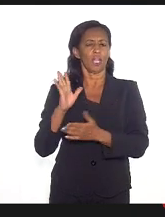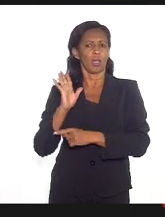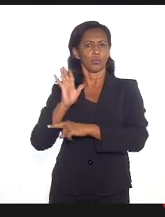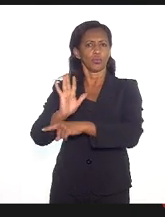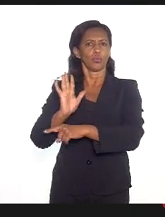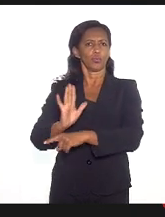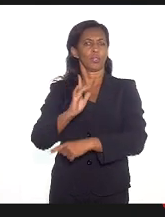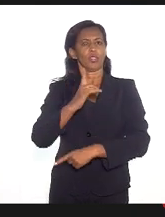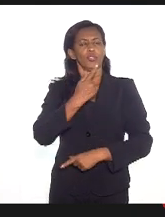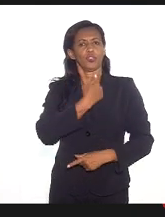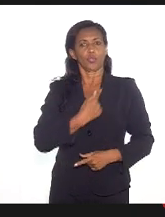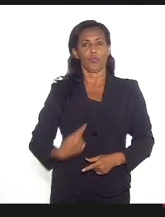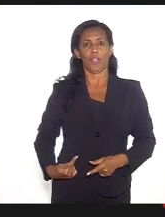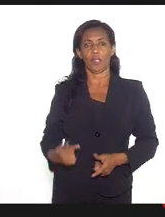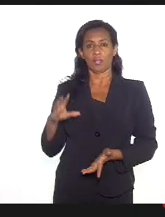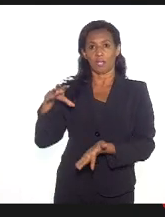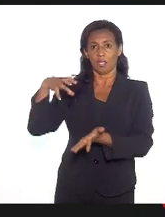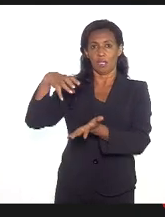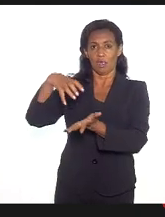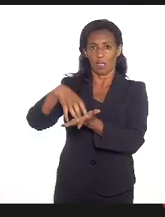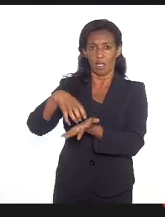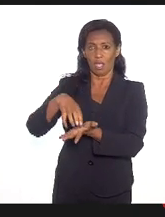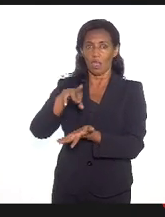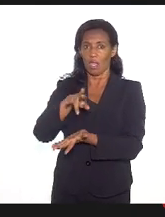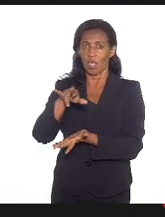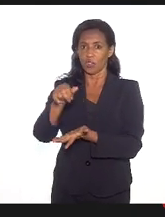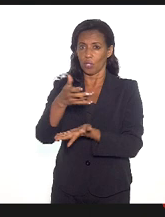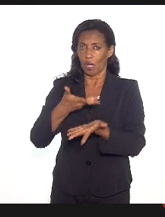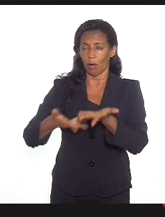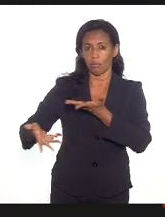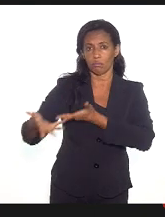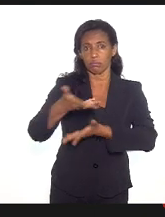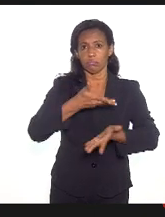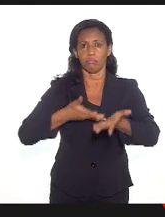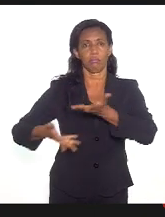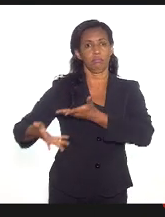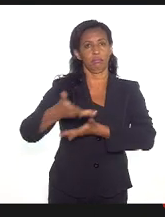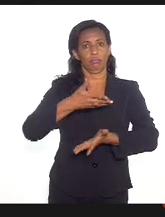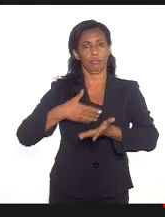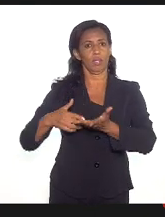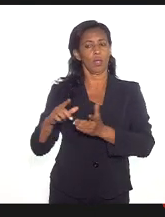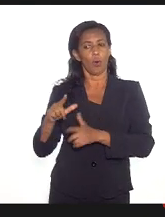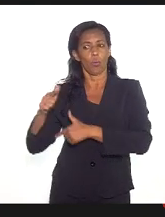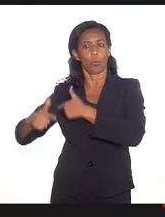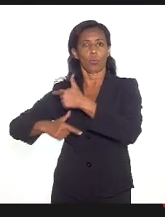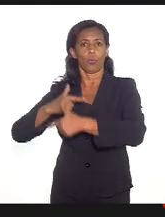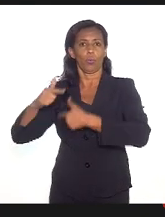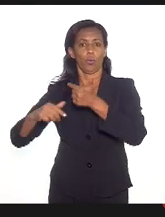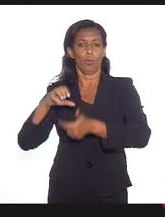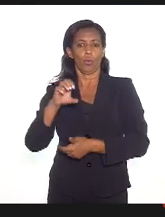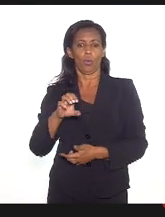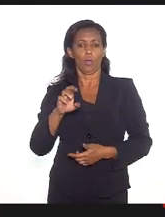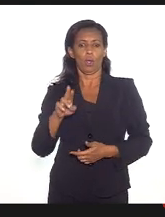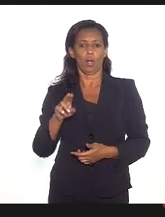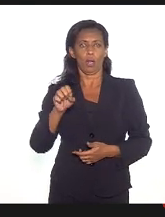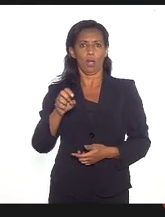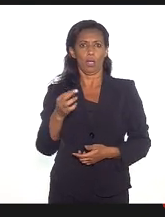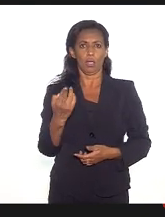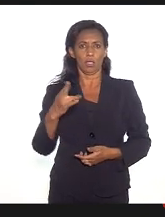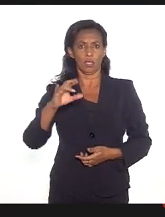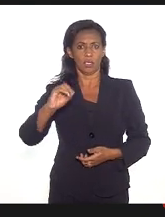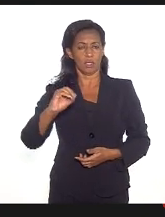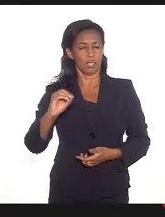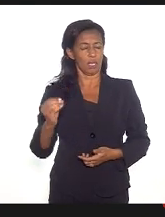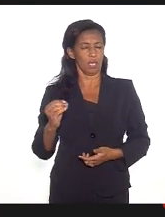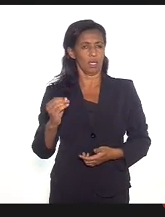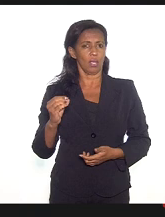de governança regional interagindo com o ambiente operacional do cluster, né? Fato